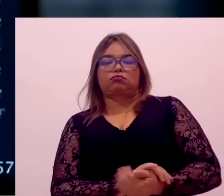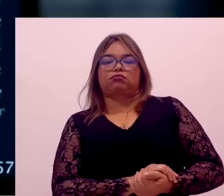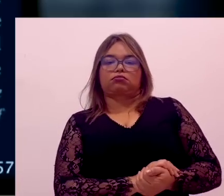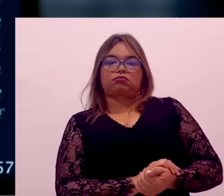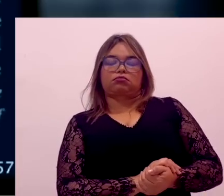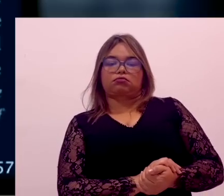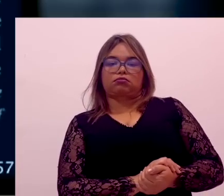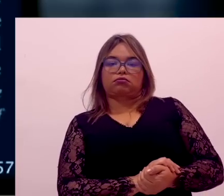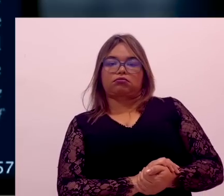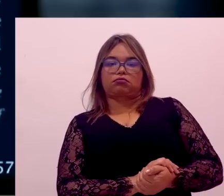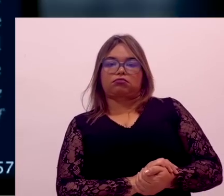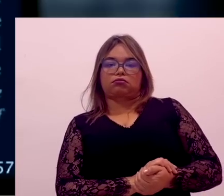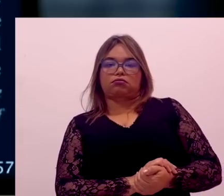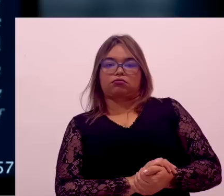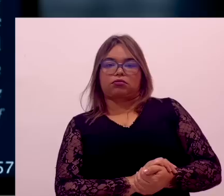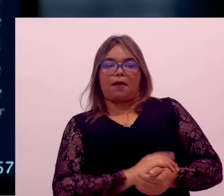respectivamente.